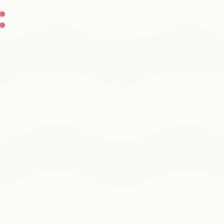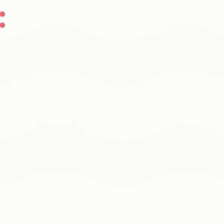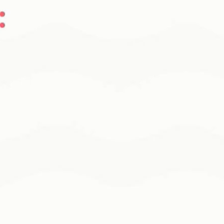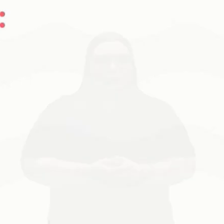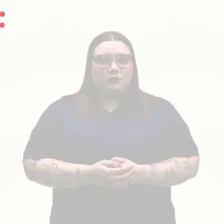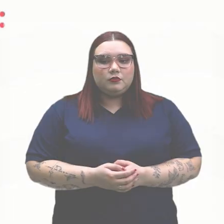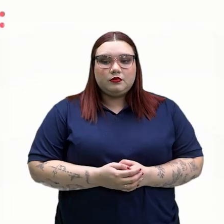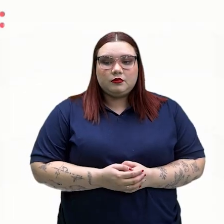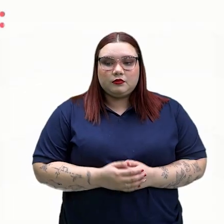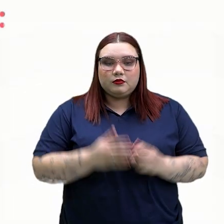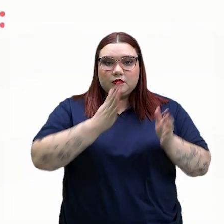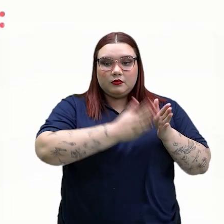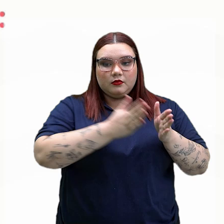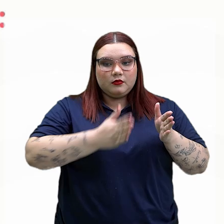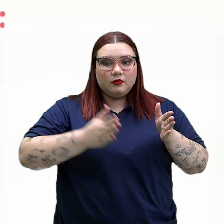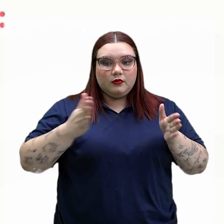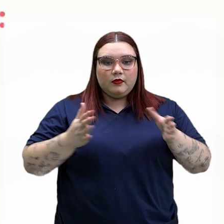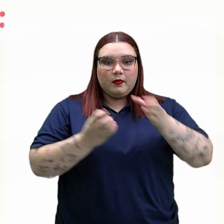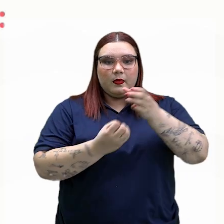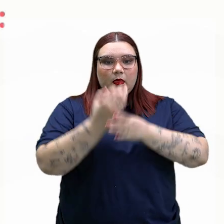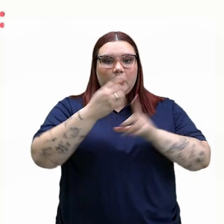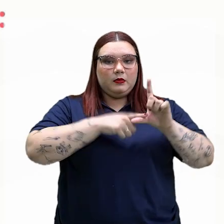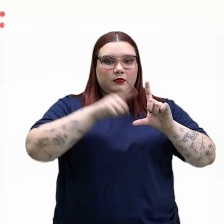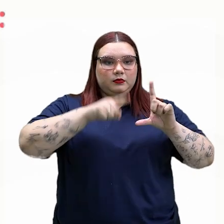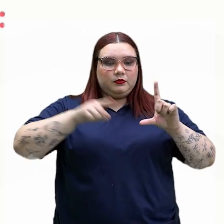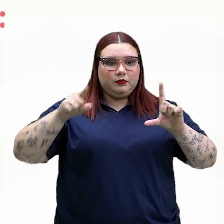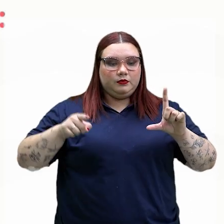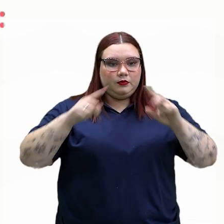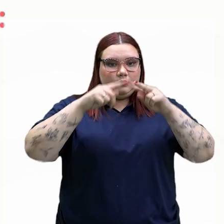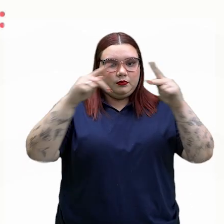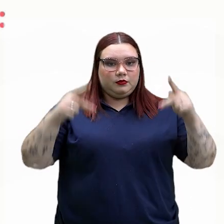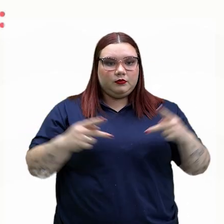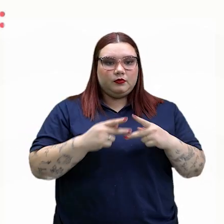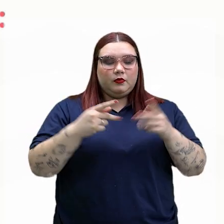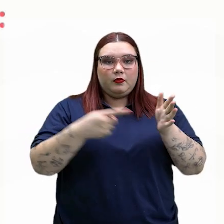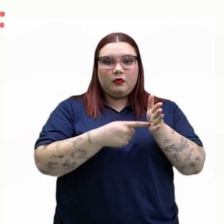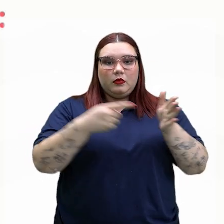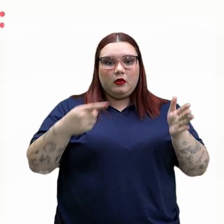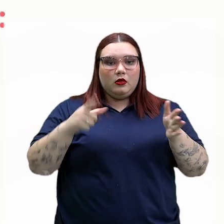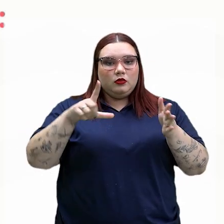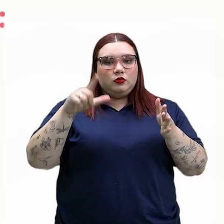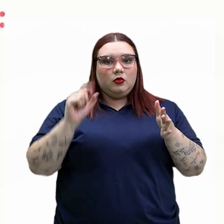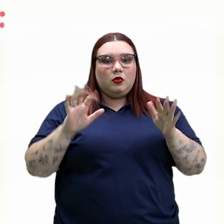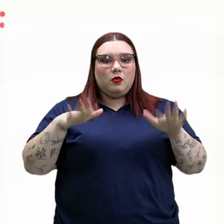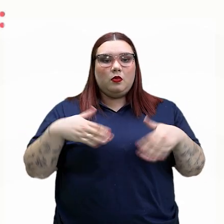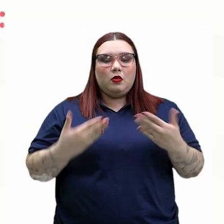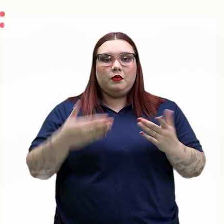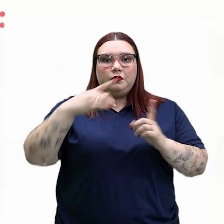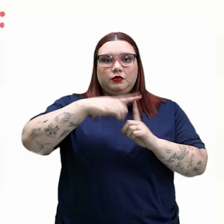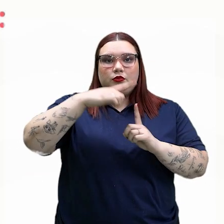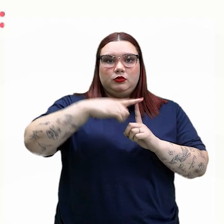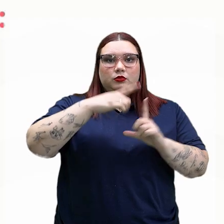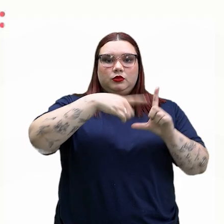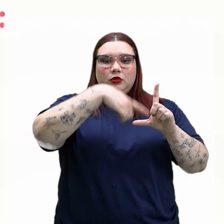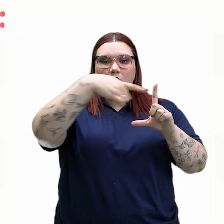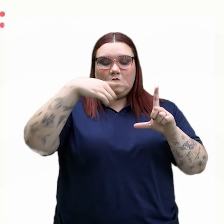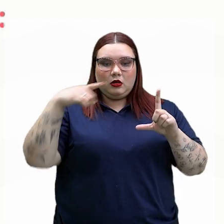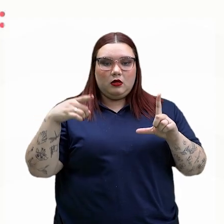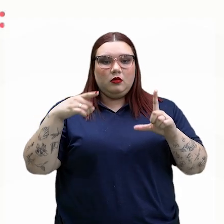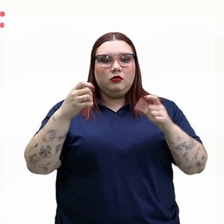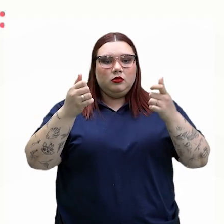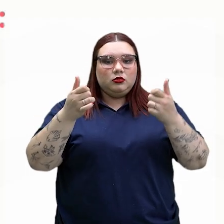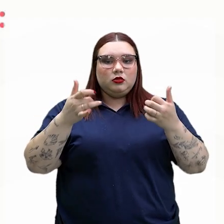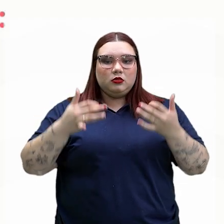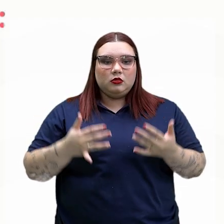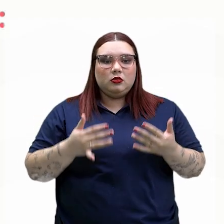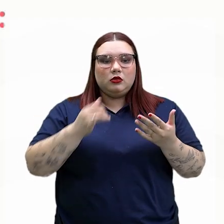Passo 1. Defina a escala do gráfico. Escolha a escala para o gráfico. Por exemplo, você pode